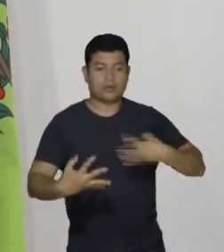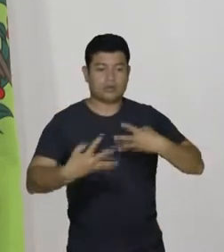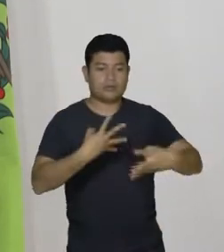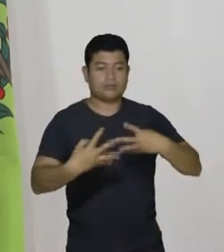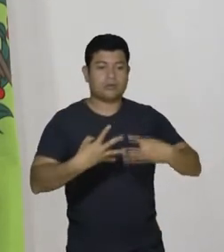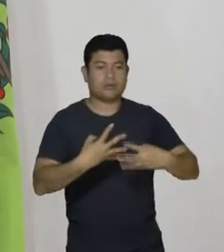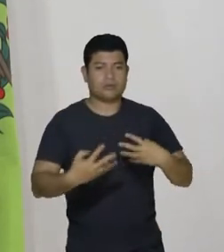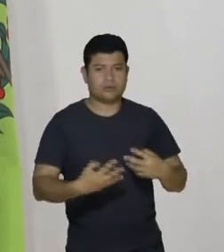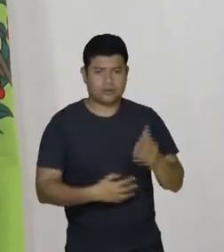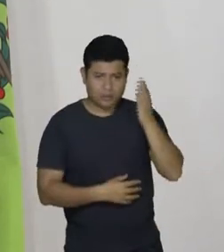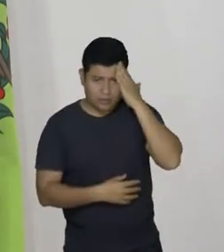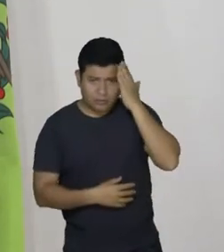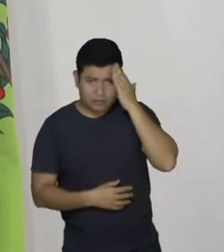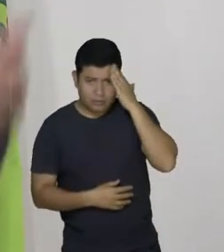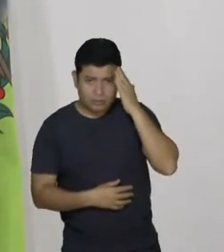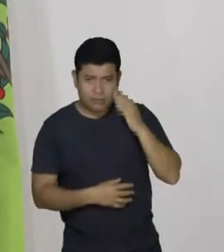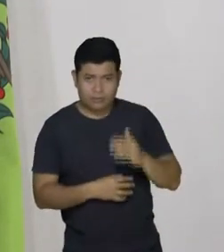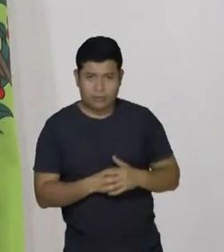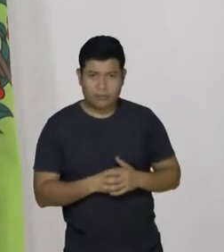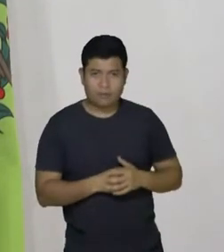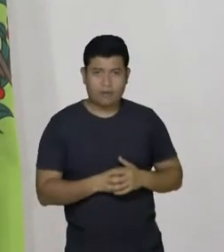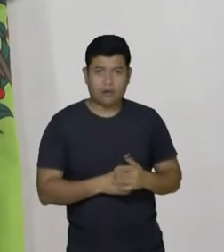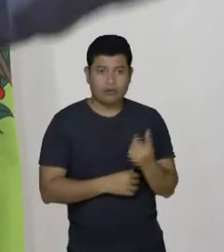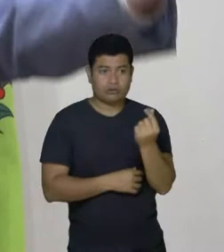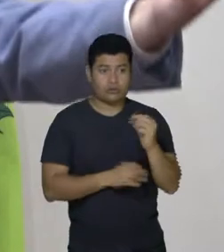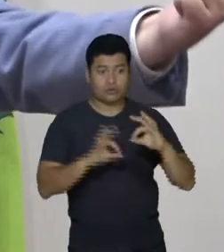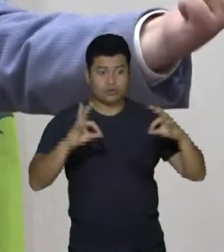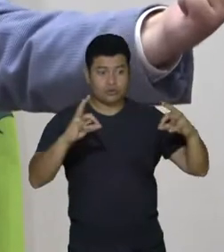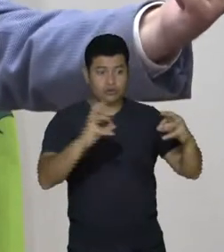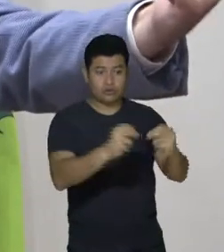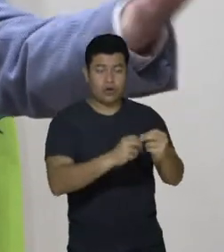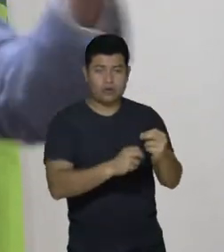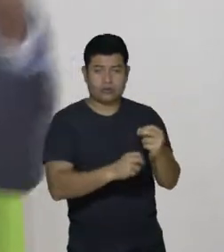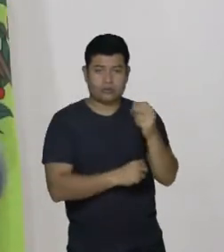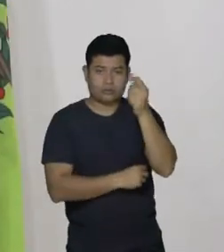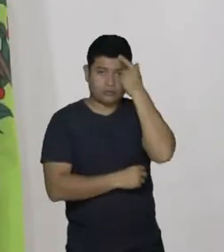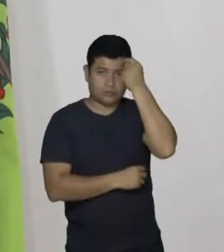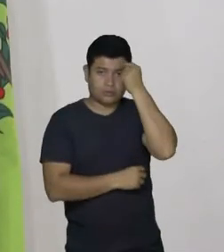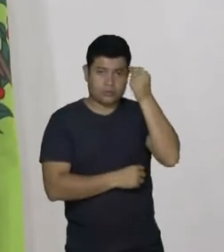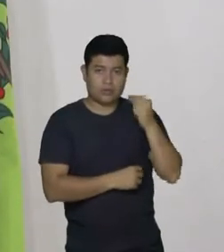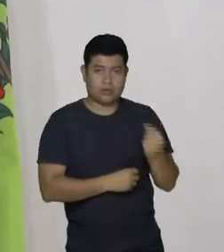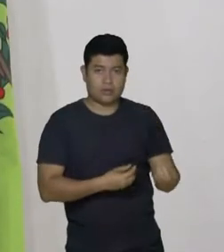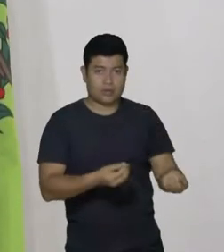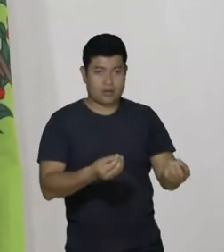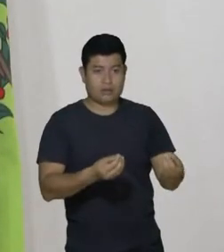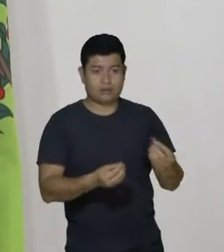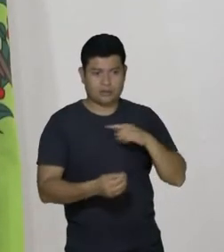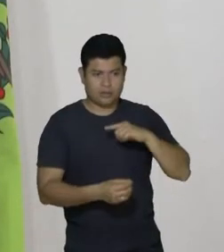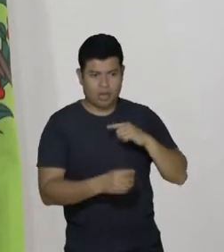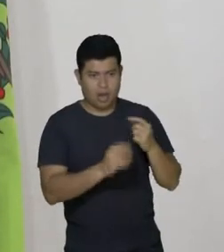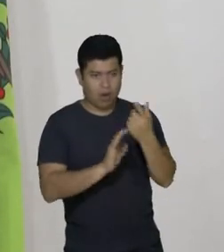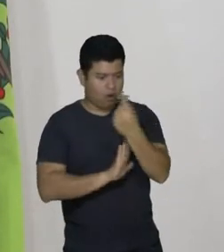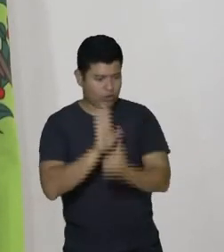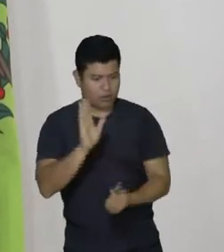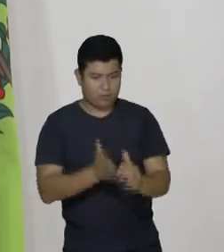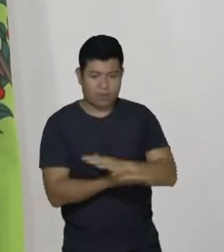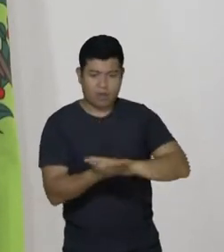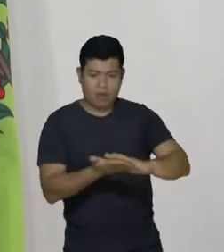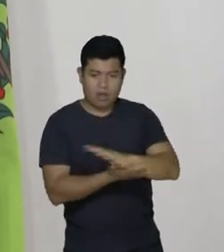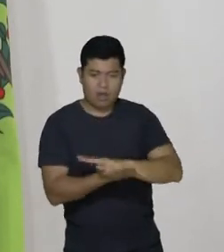Sabia disso? Que o dinheiro que todas as universidades federais recebem, ninguém presta contas de nada?